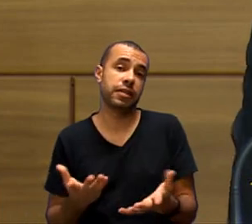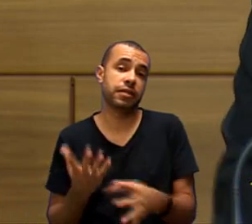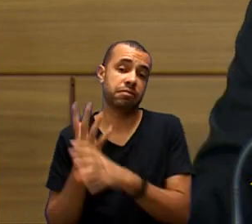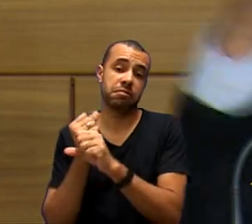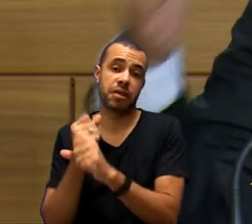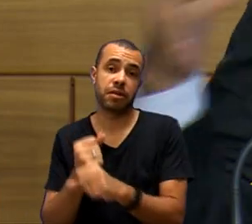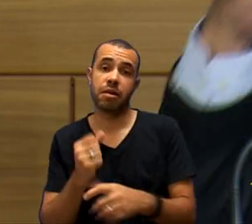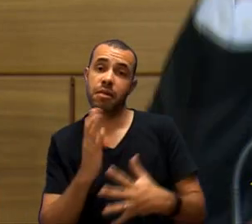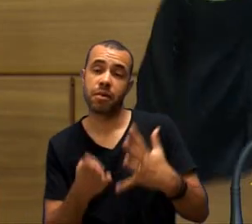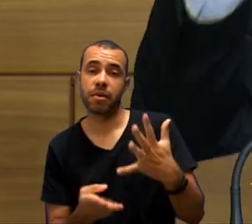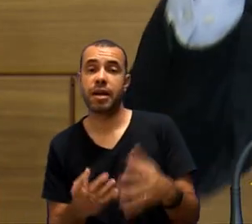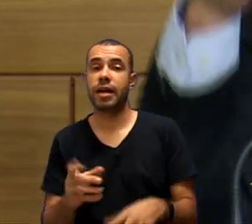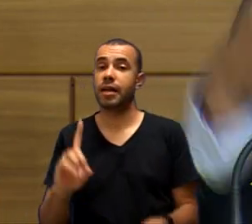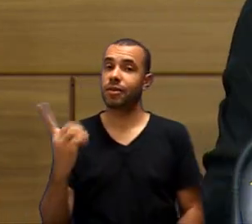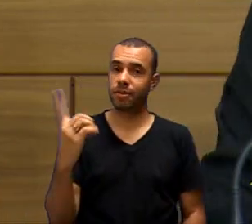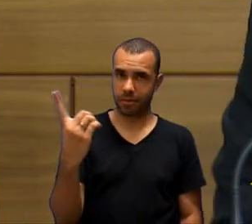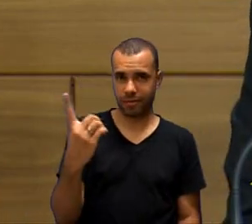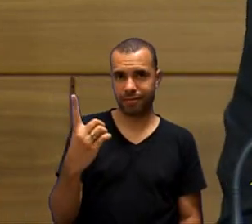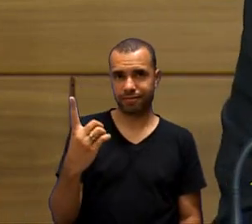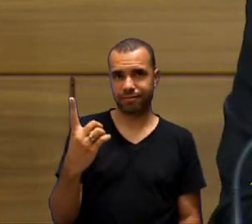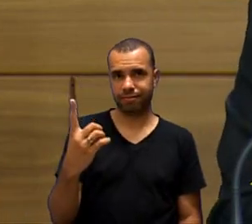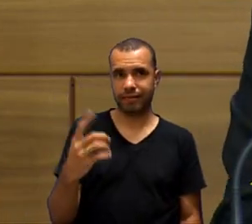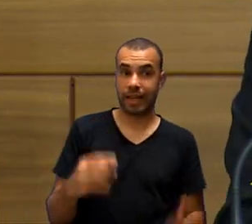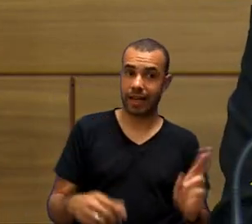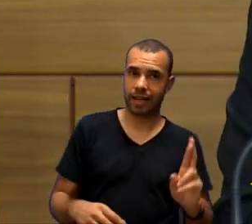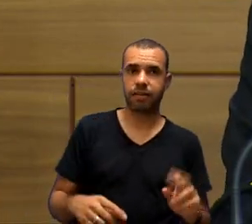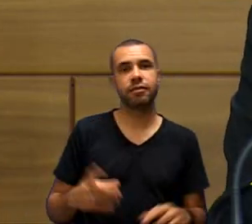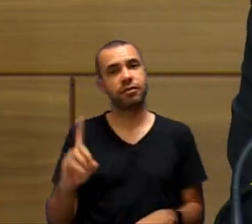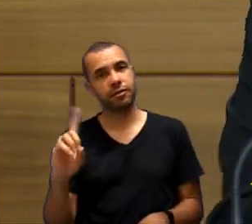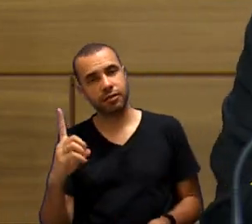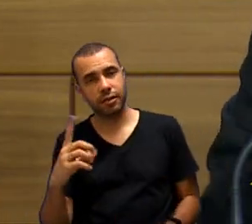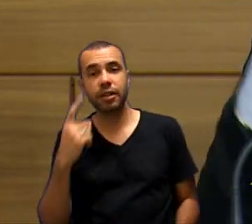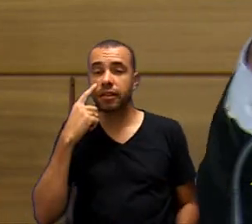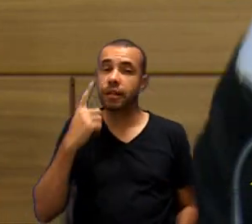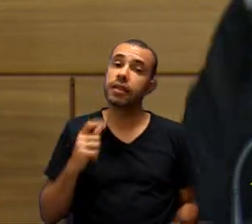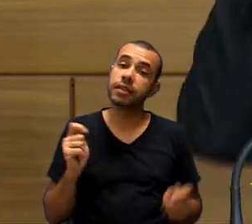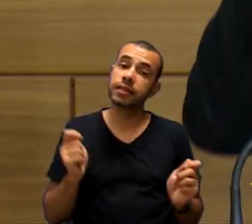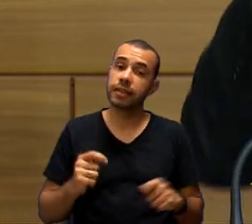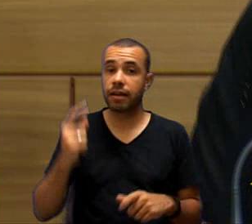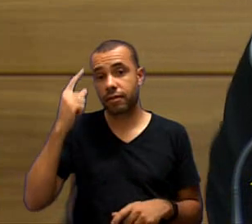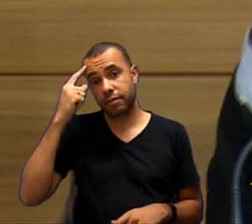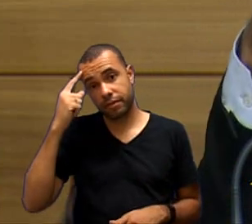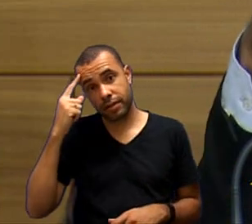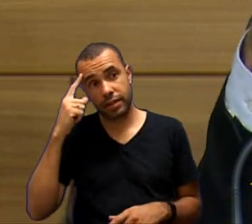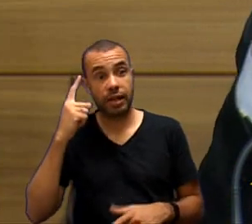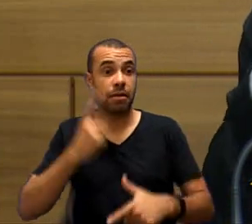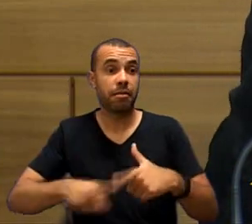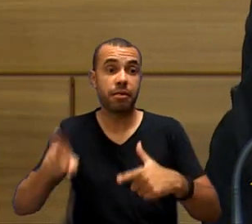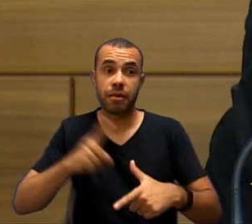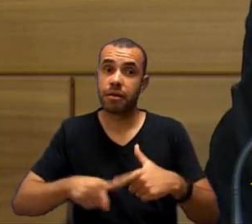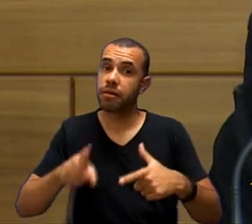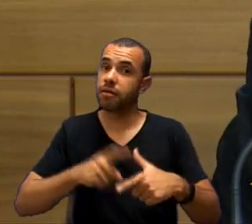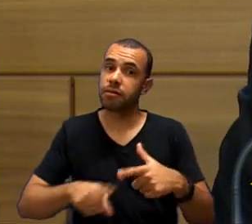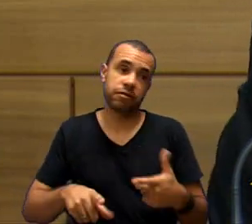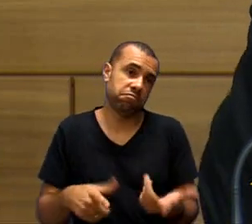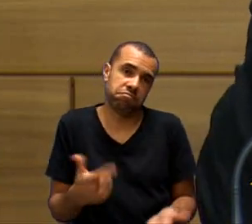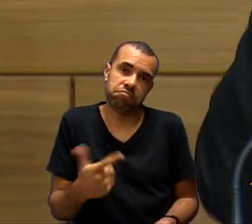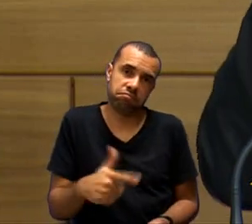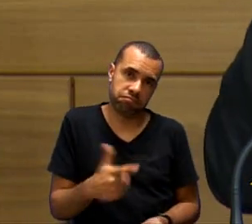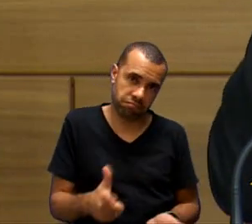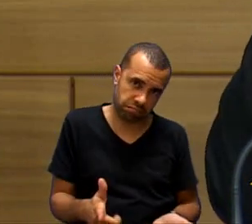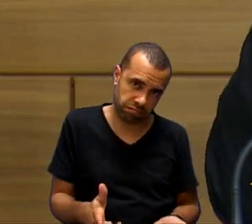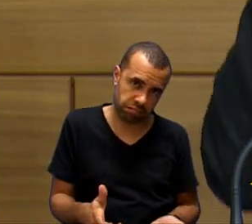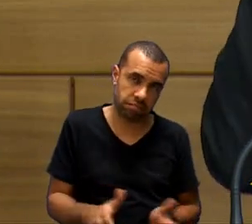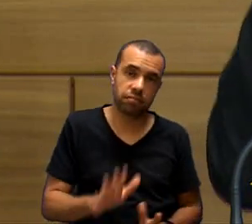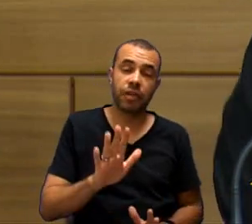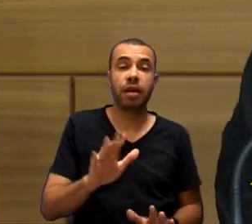dólares, então, mas dá uma dimensão de que nós não teremos problema com a contrapartida. Poderíamos